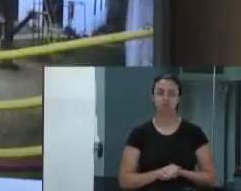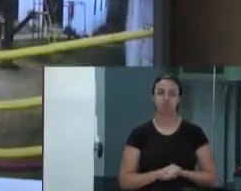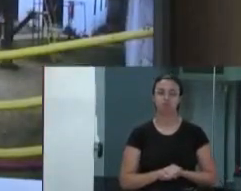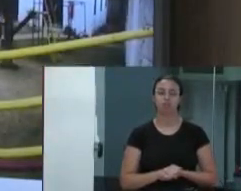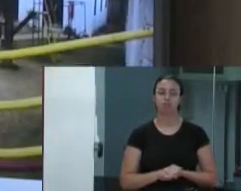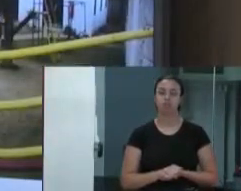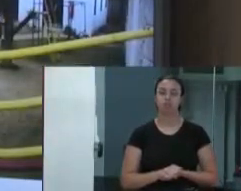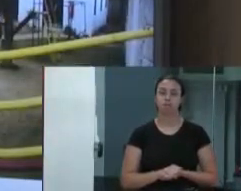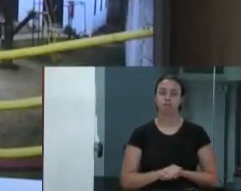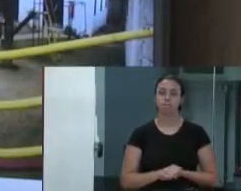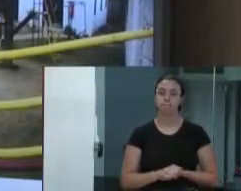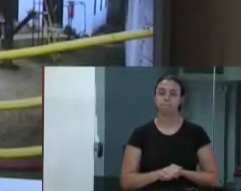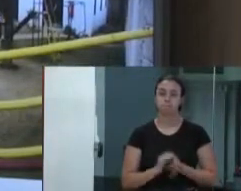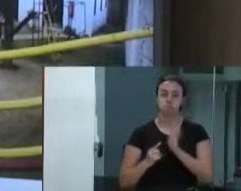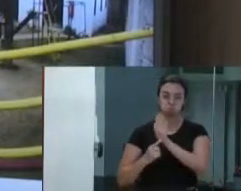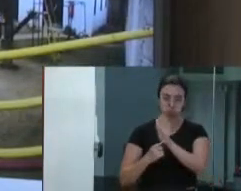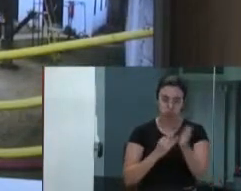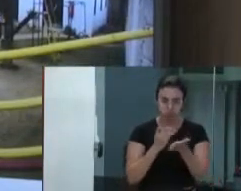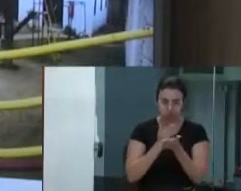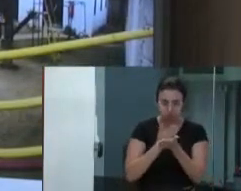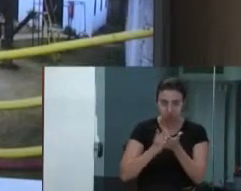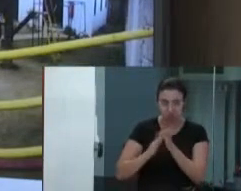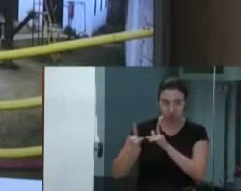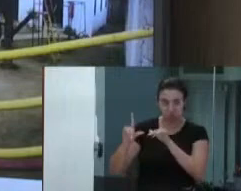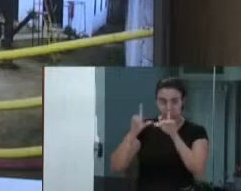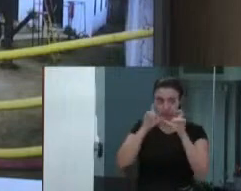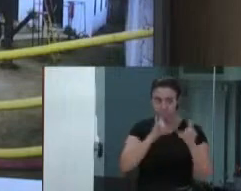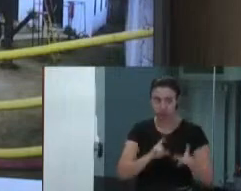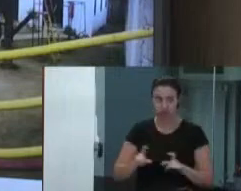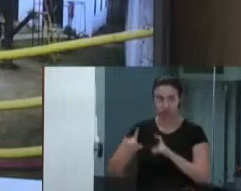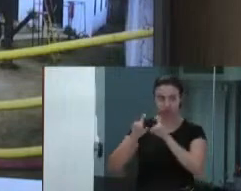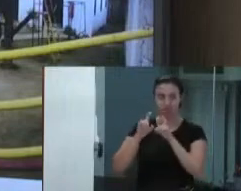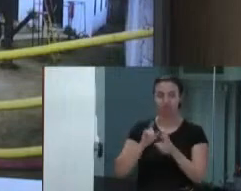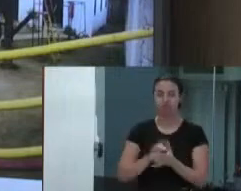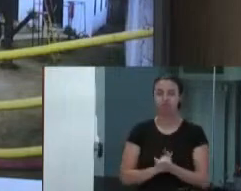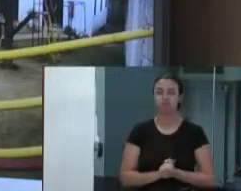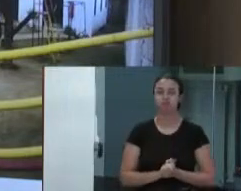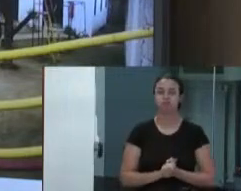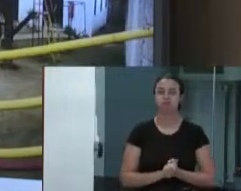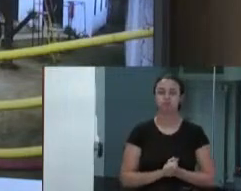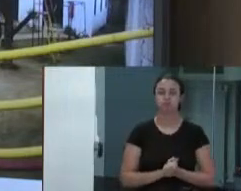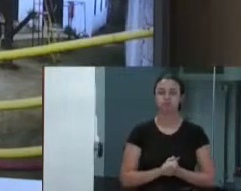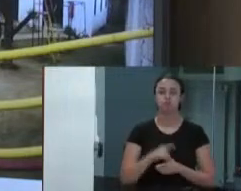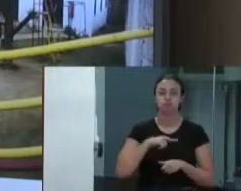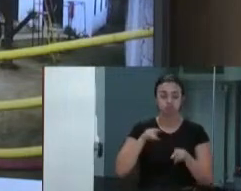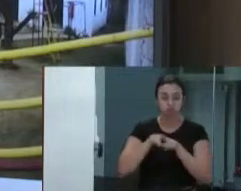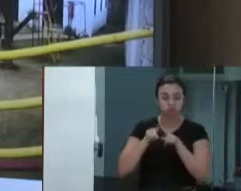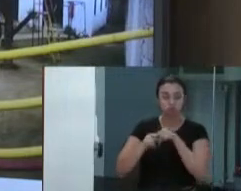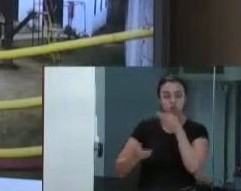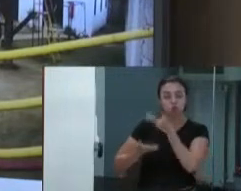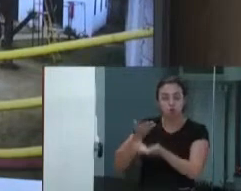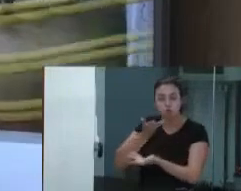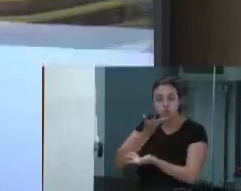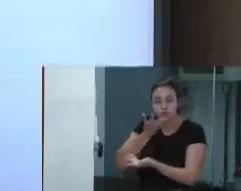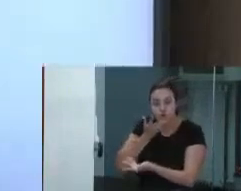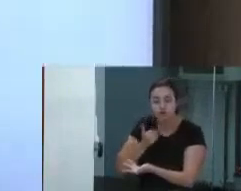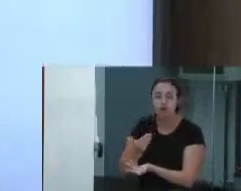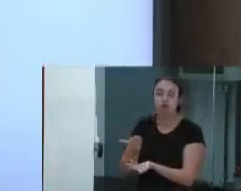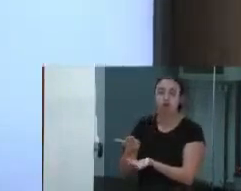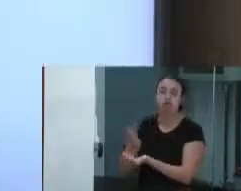Então, está aí um pouquinho das fotos, né, dos nossos serviços. E aí a gente tem o acolhimento criança e adolescente, a casa de passagem.